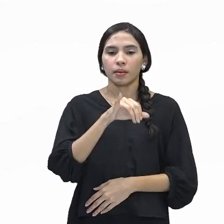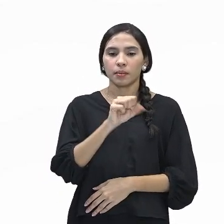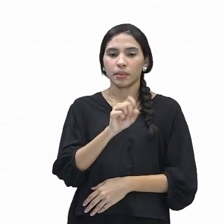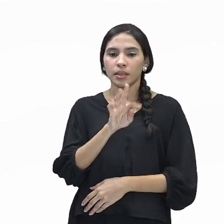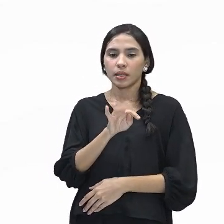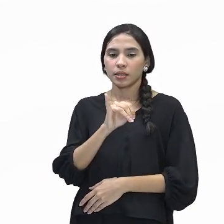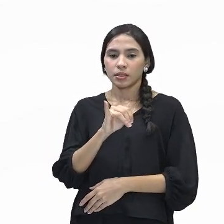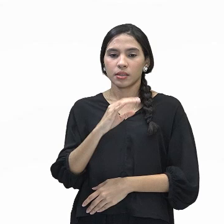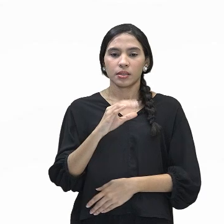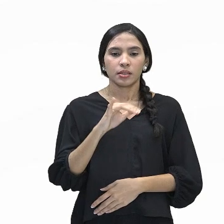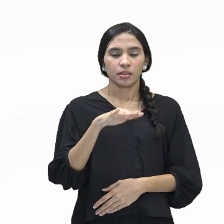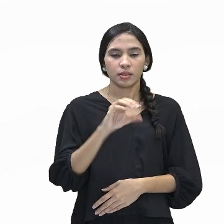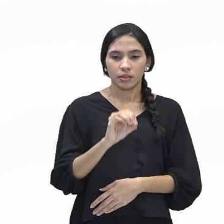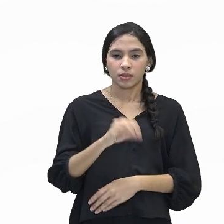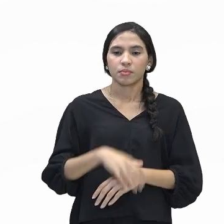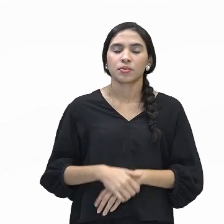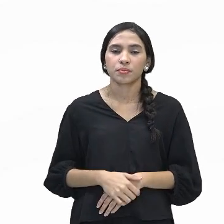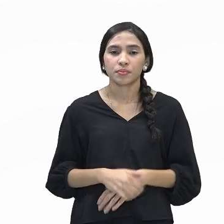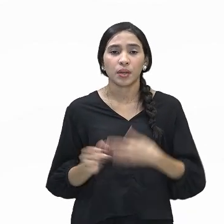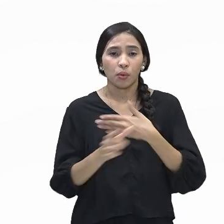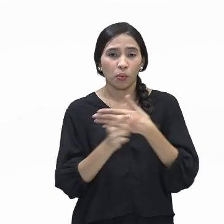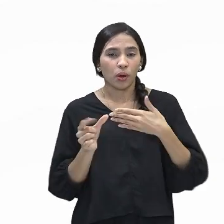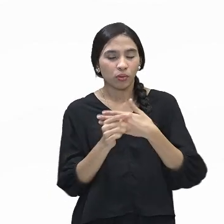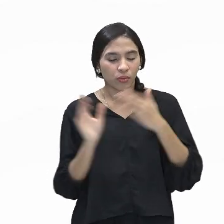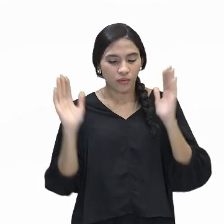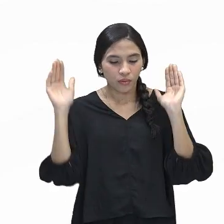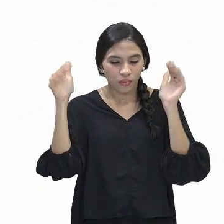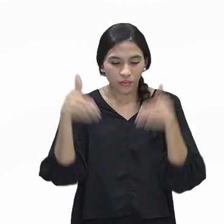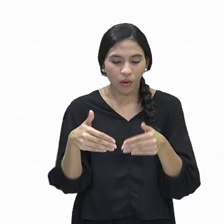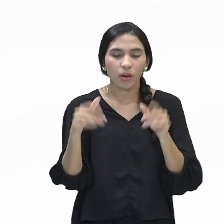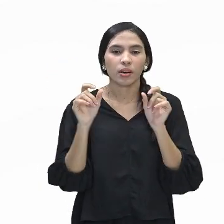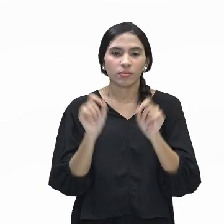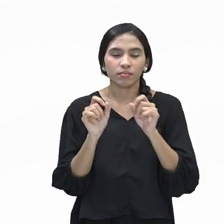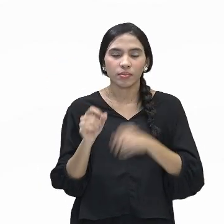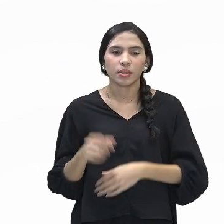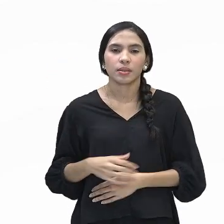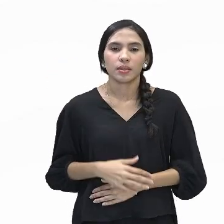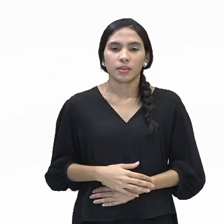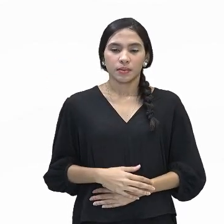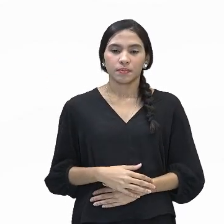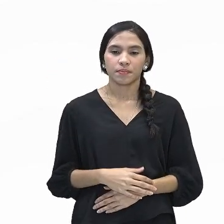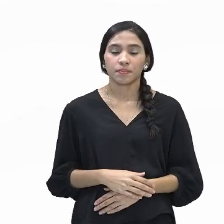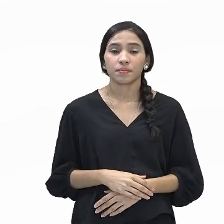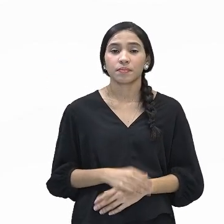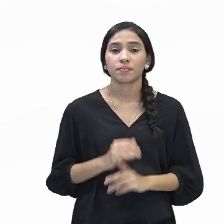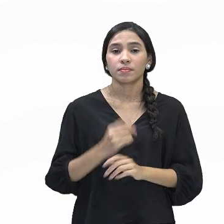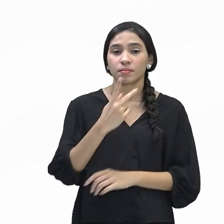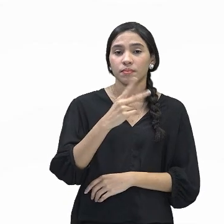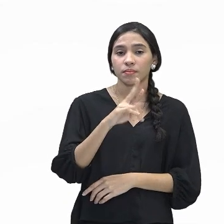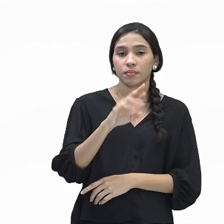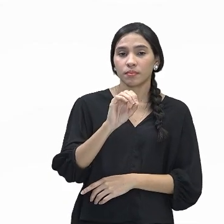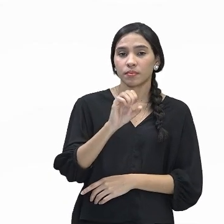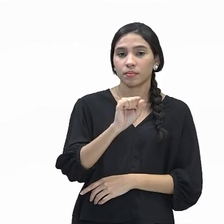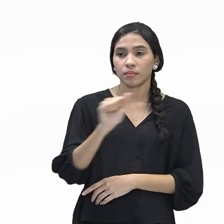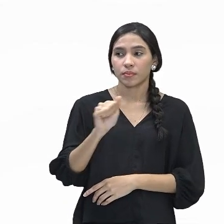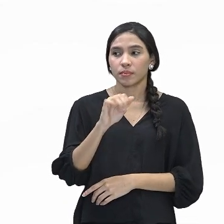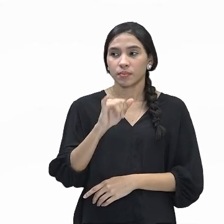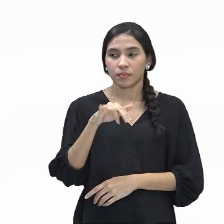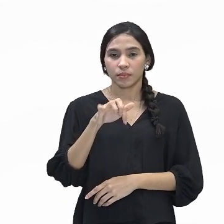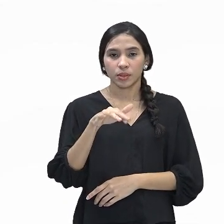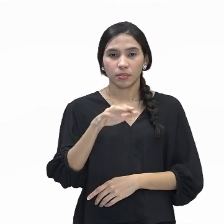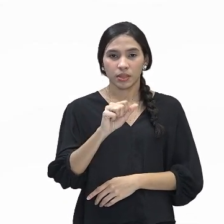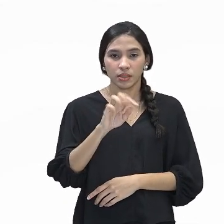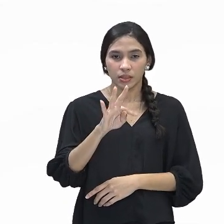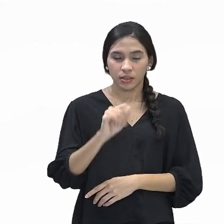vejam aí que o autor, ele novamente está trazendo, estou trazendo para vocês que é prosa intimista, certo? Vamos